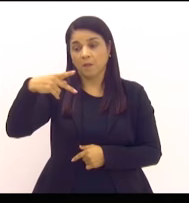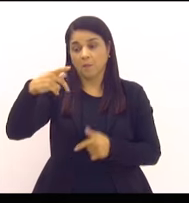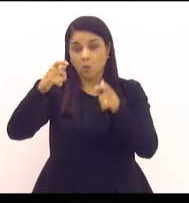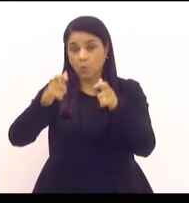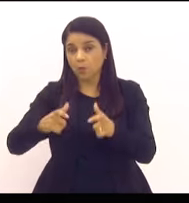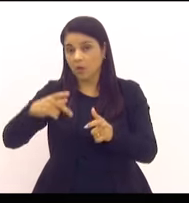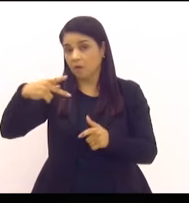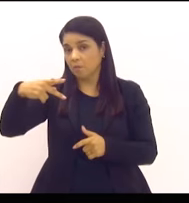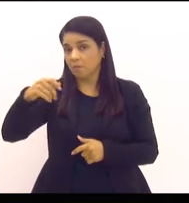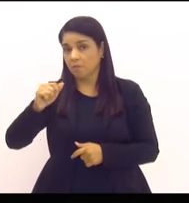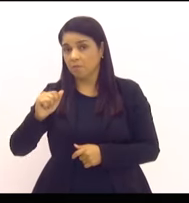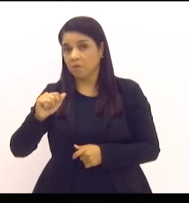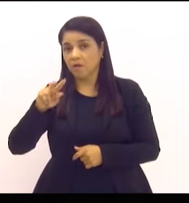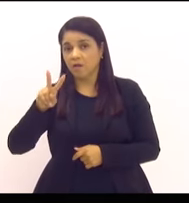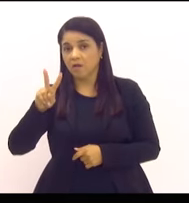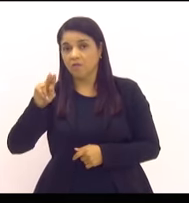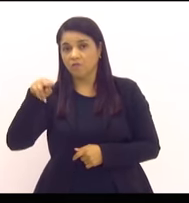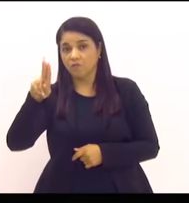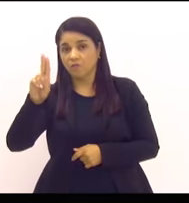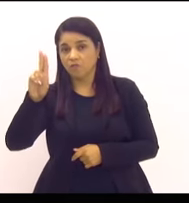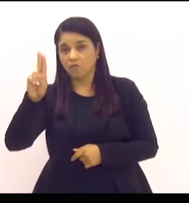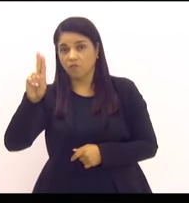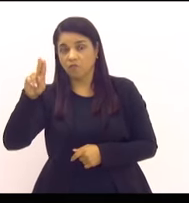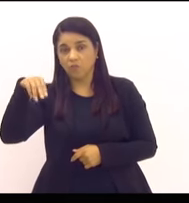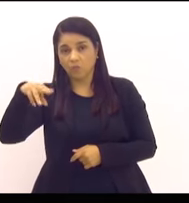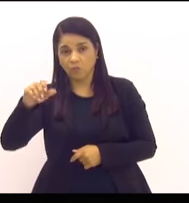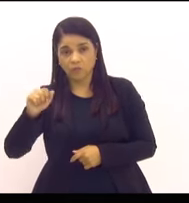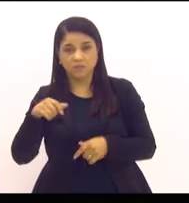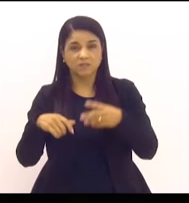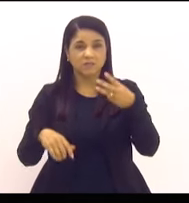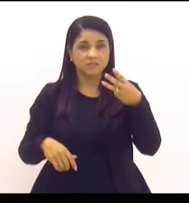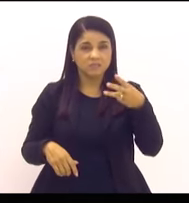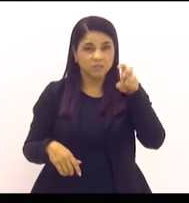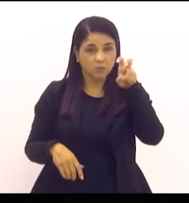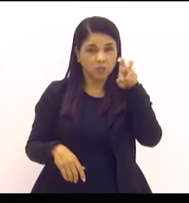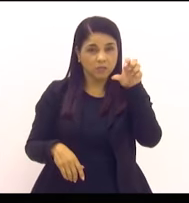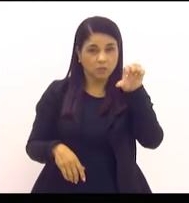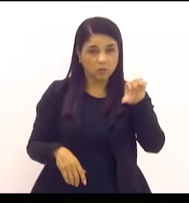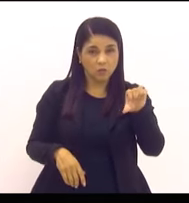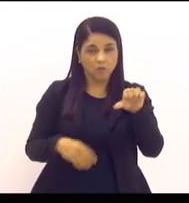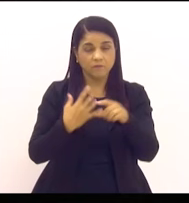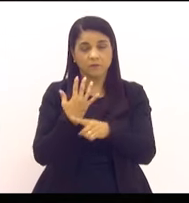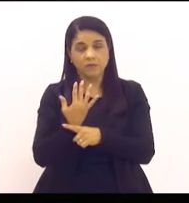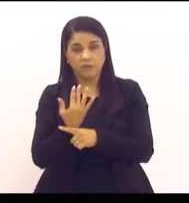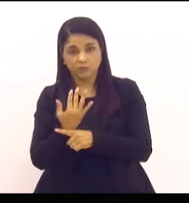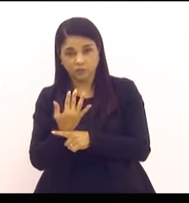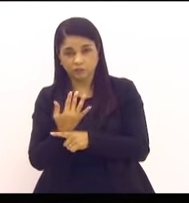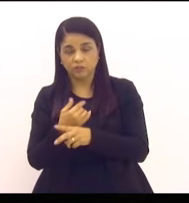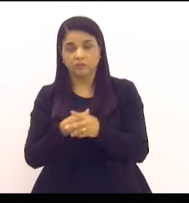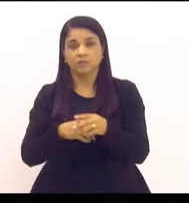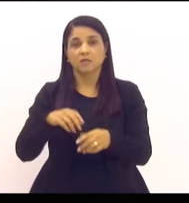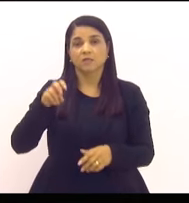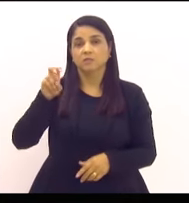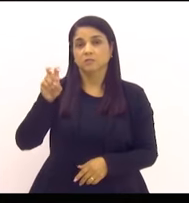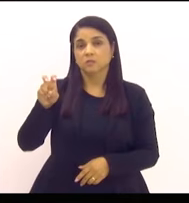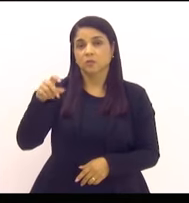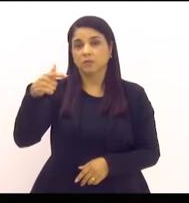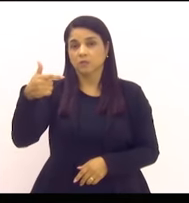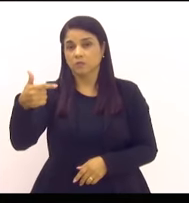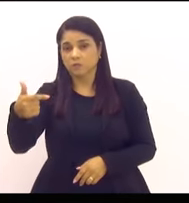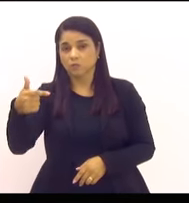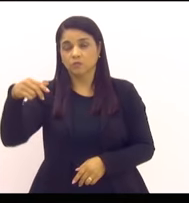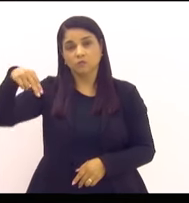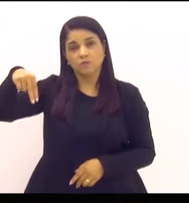na 35DP Campo Grande, na 59DP Caxias, na 52 em